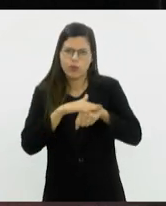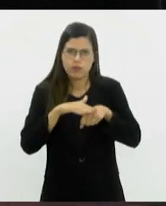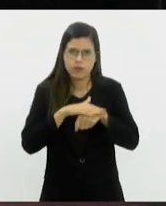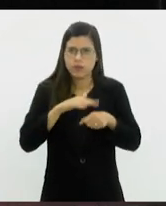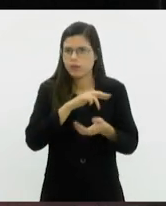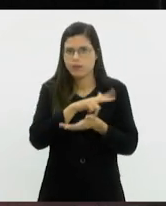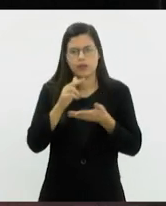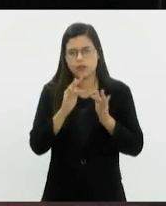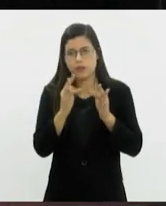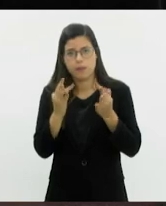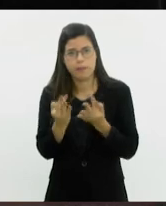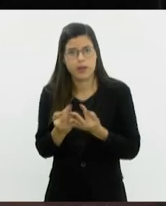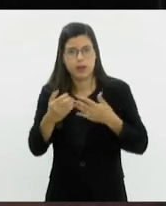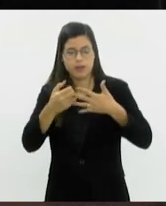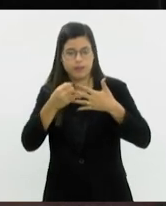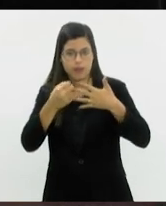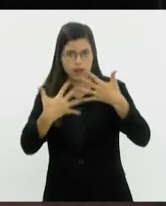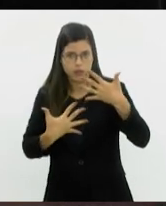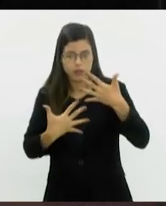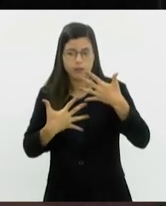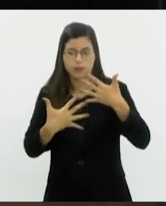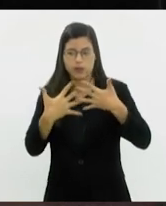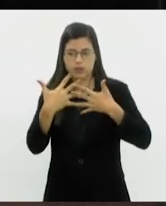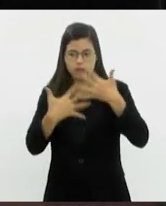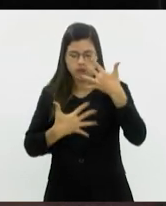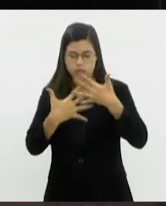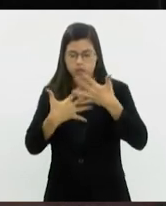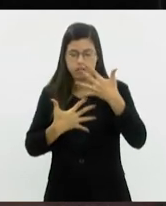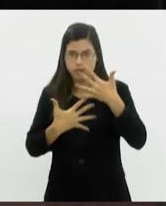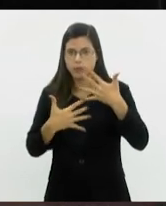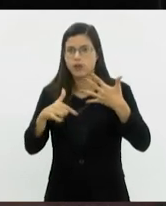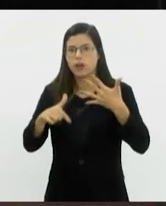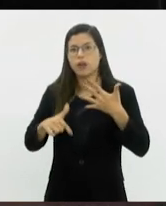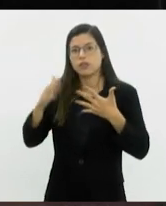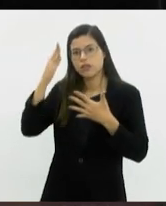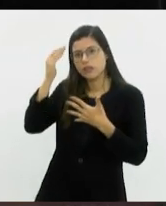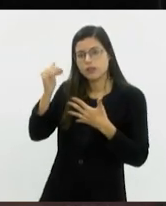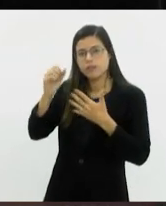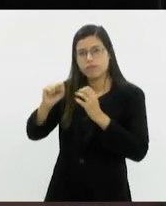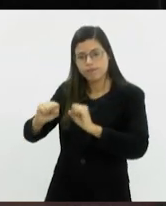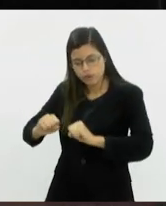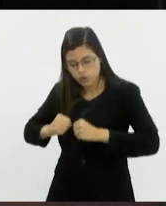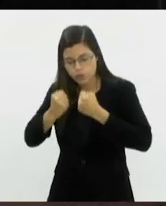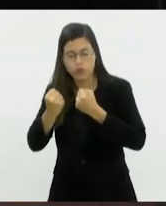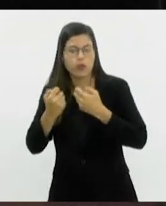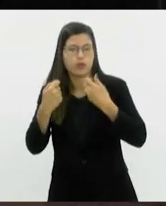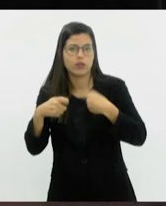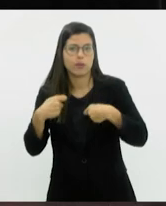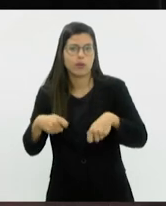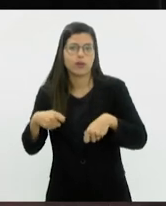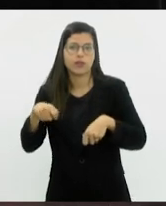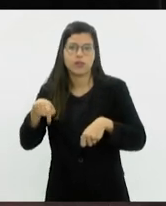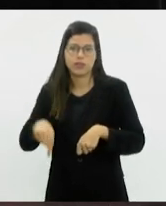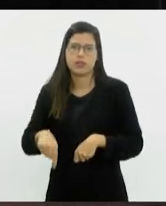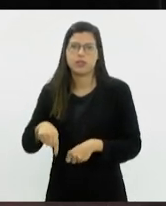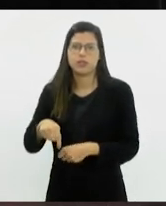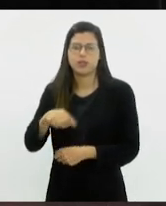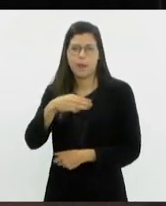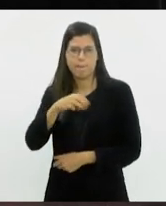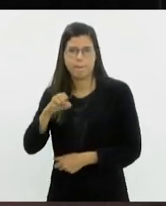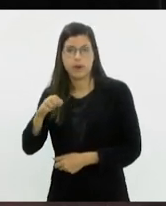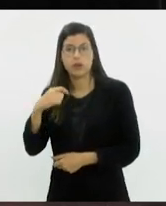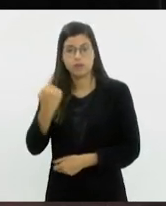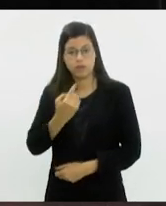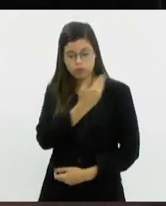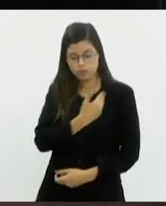gente sabe desse esforço físico e psicológico que recai sobre a mãe, e a gente, enquanto poder público, poder